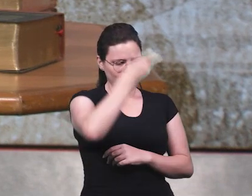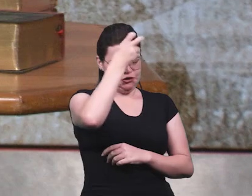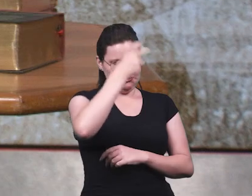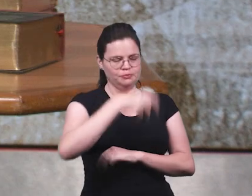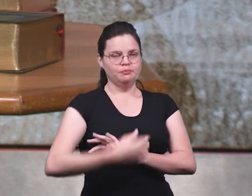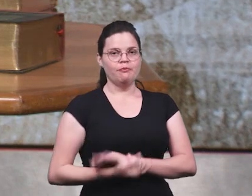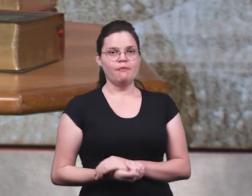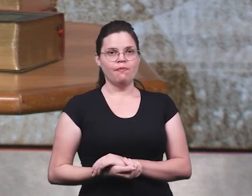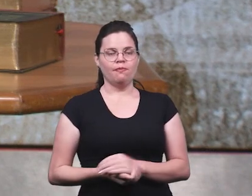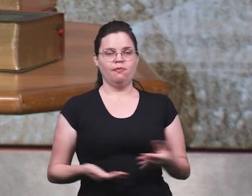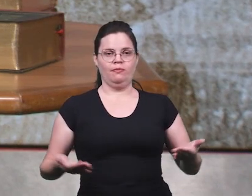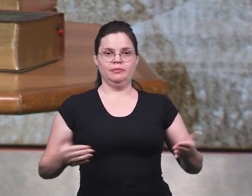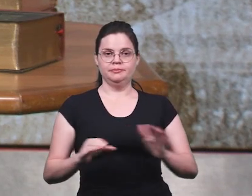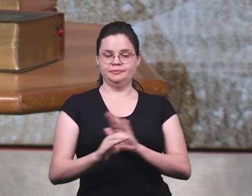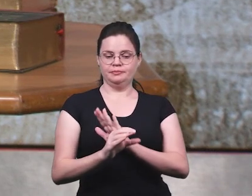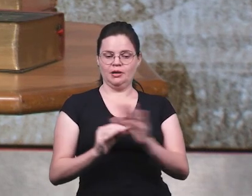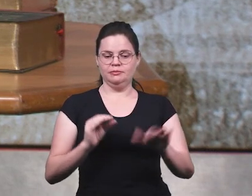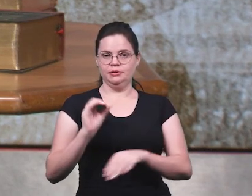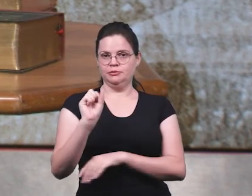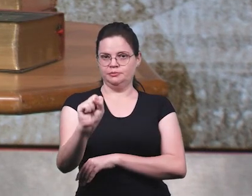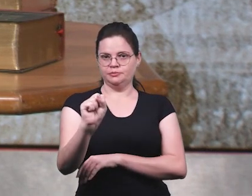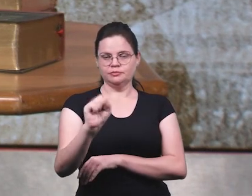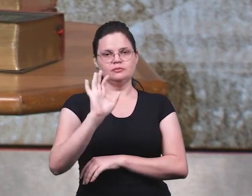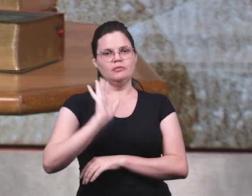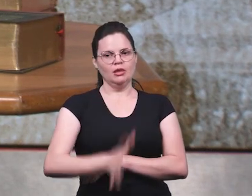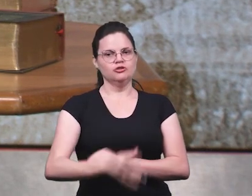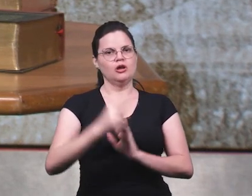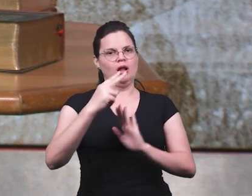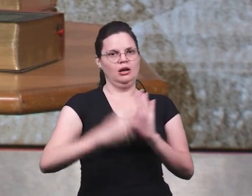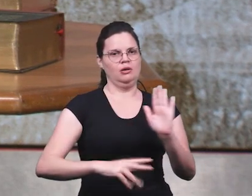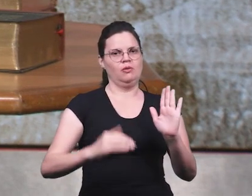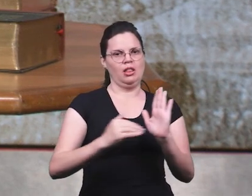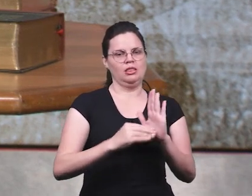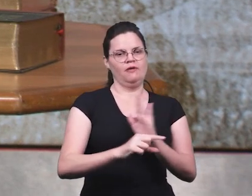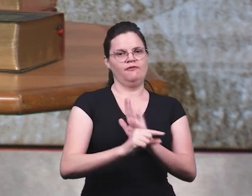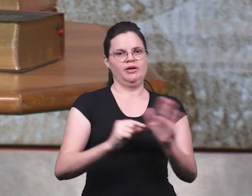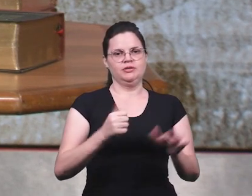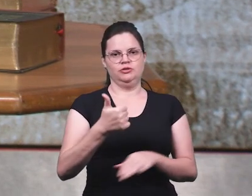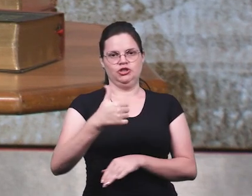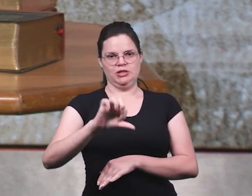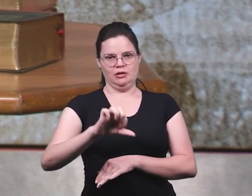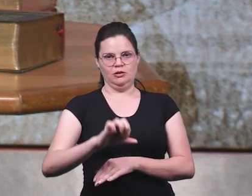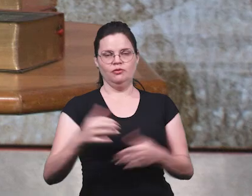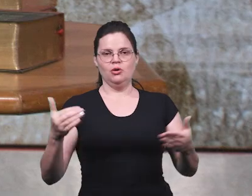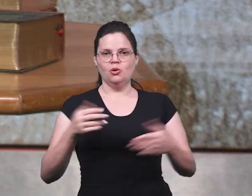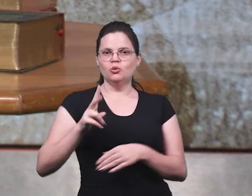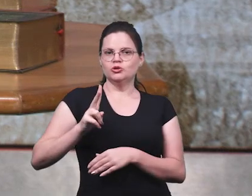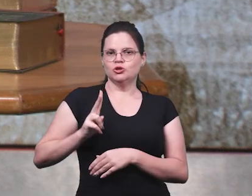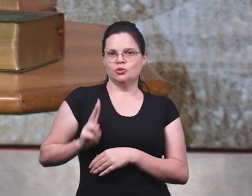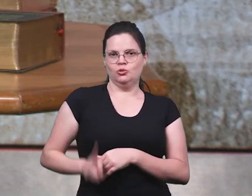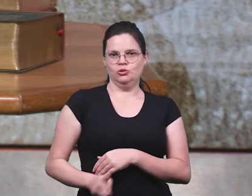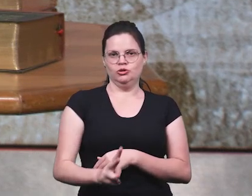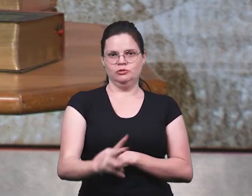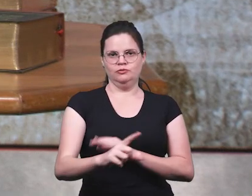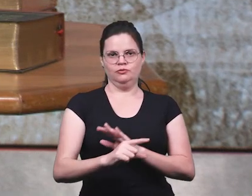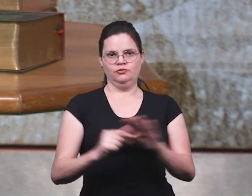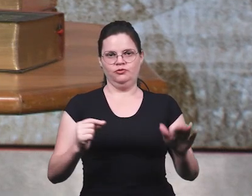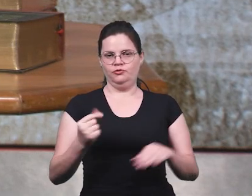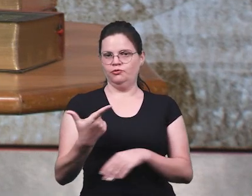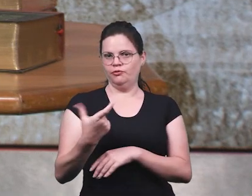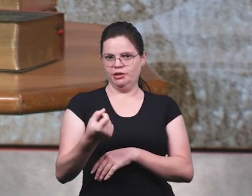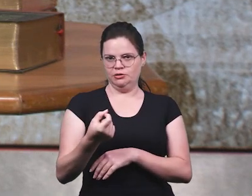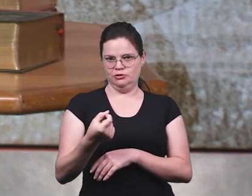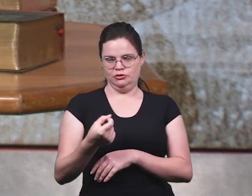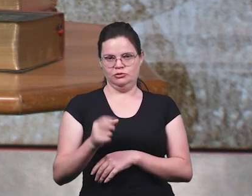estamos no capítulo 8, já começamos o capítulo 8 e hoje nós vamos dar continuidade no versículo